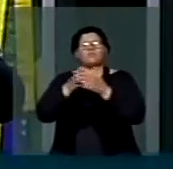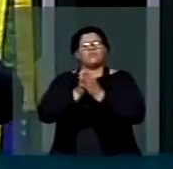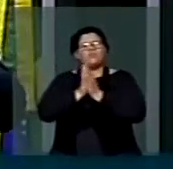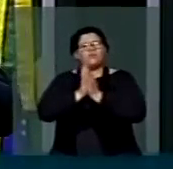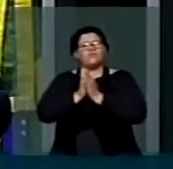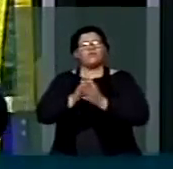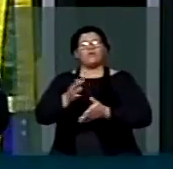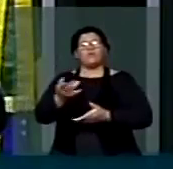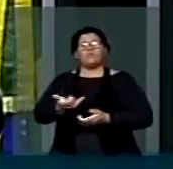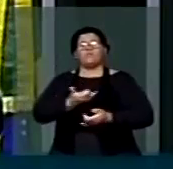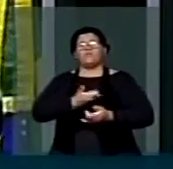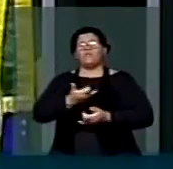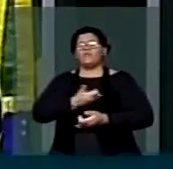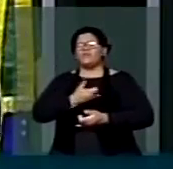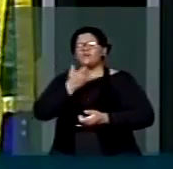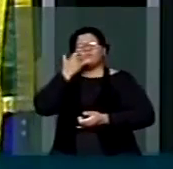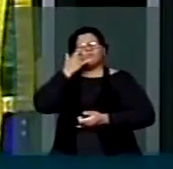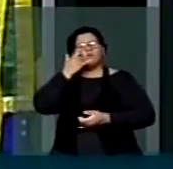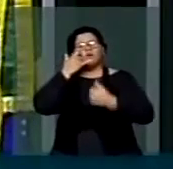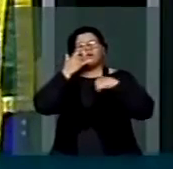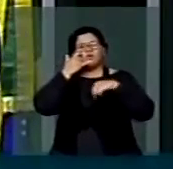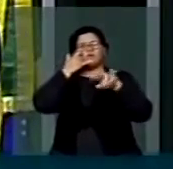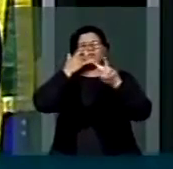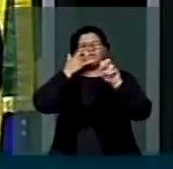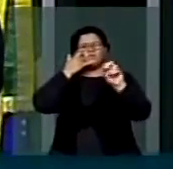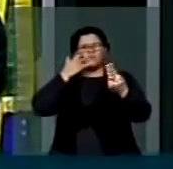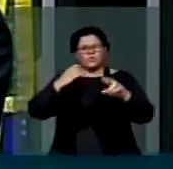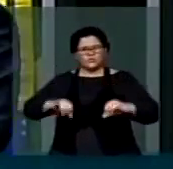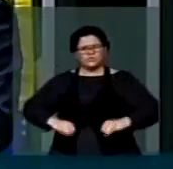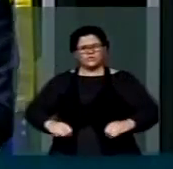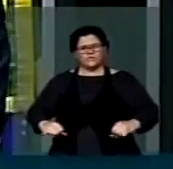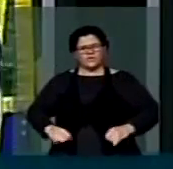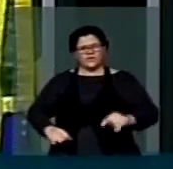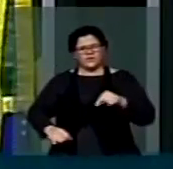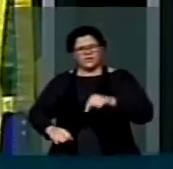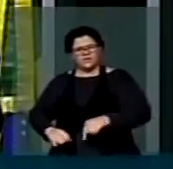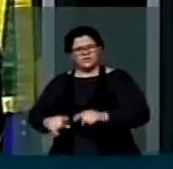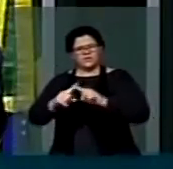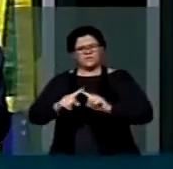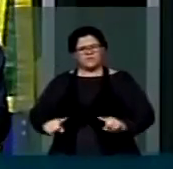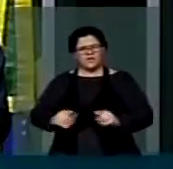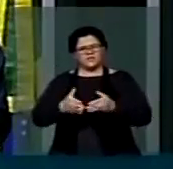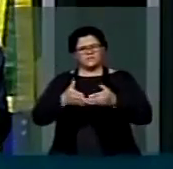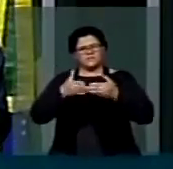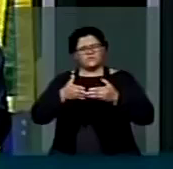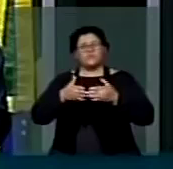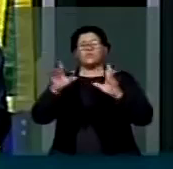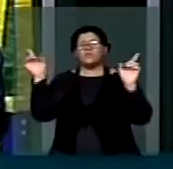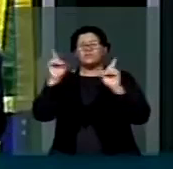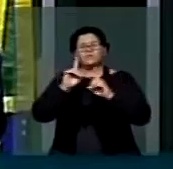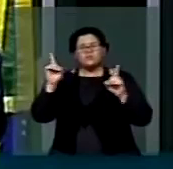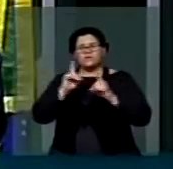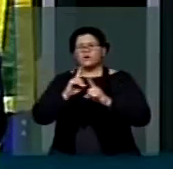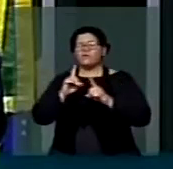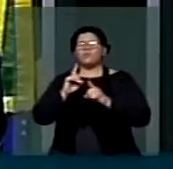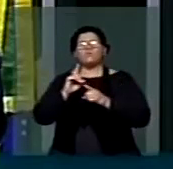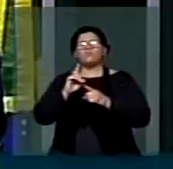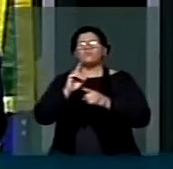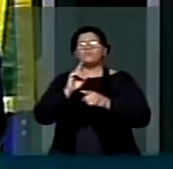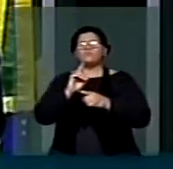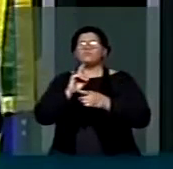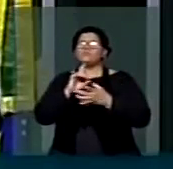Ela dizia: eu vou sofrer aqui, mas por favor,